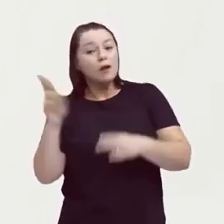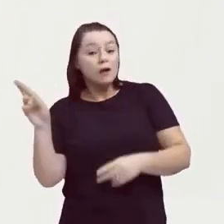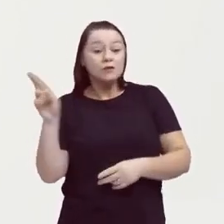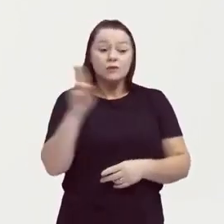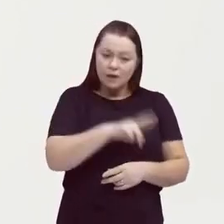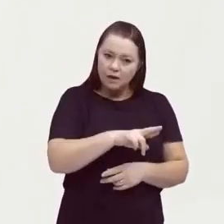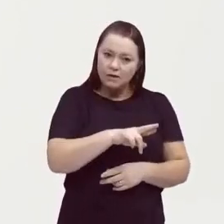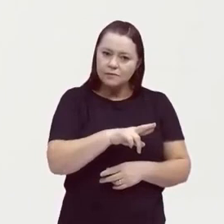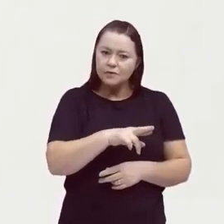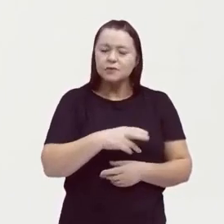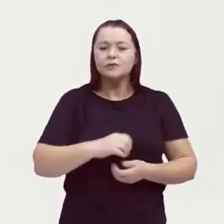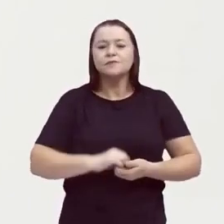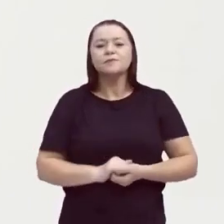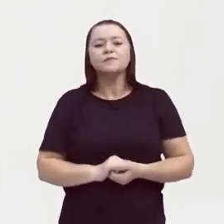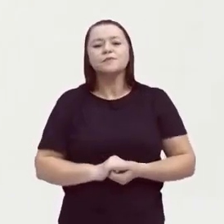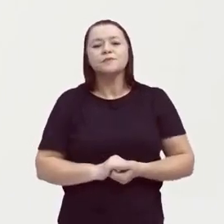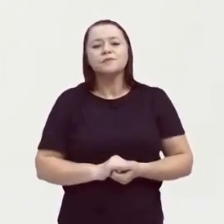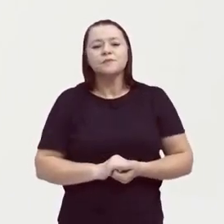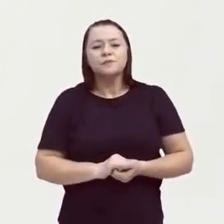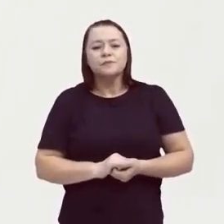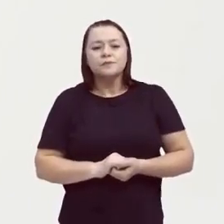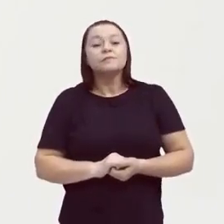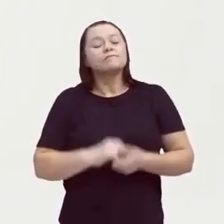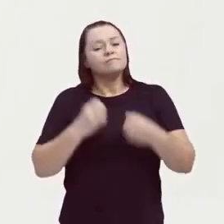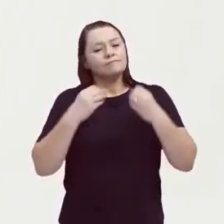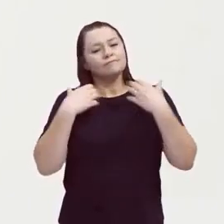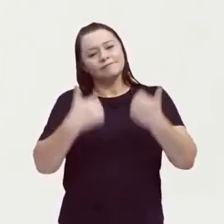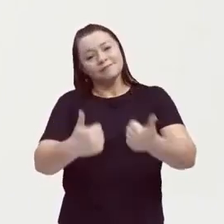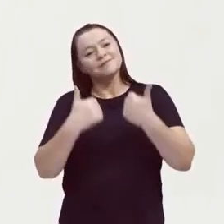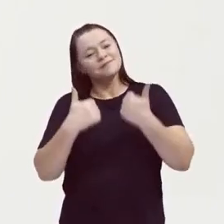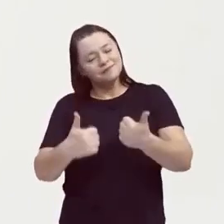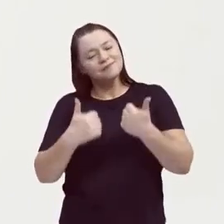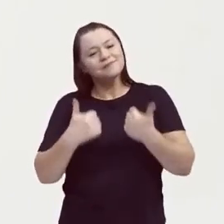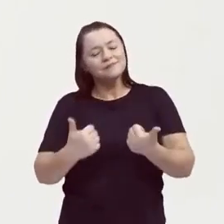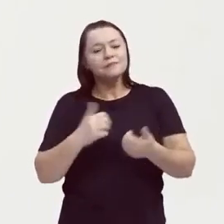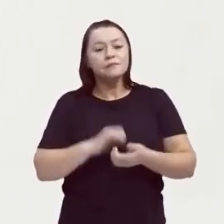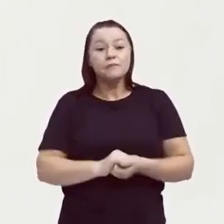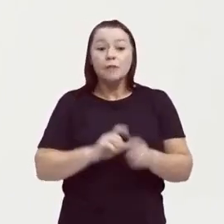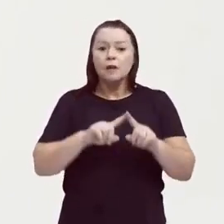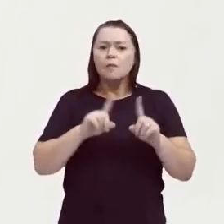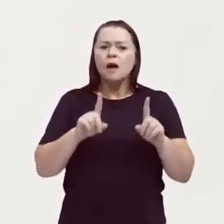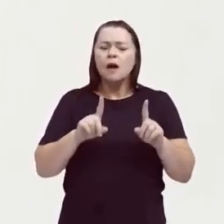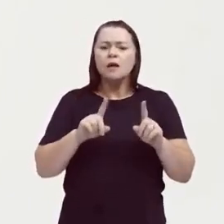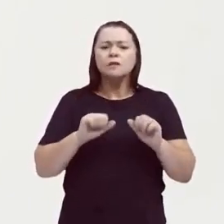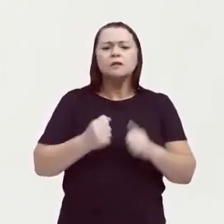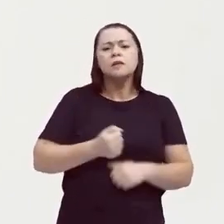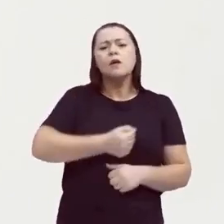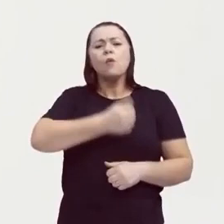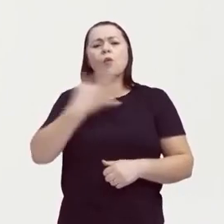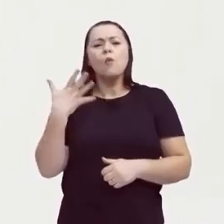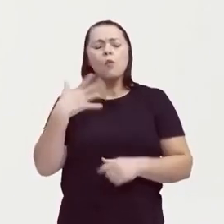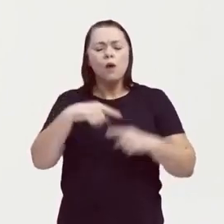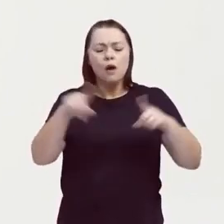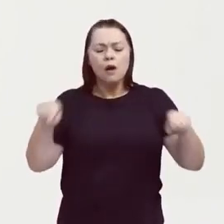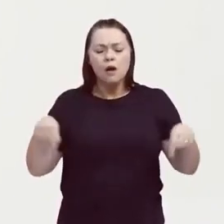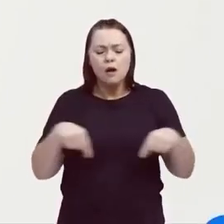de chocolate. Muito bem. Quantos alunos tem nessa sala?